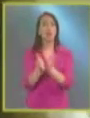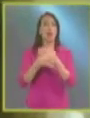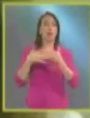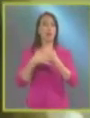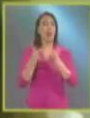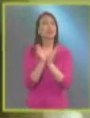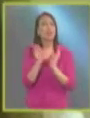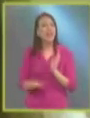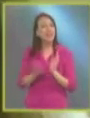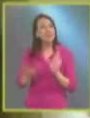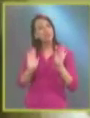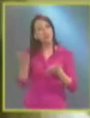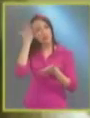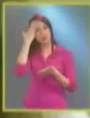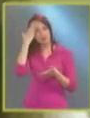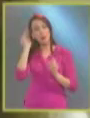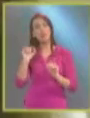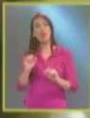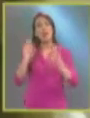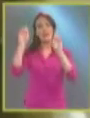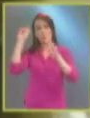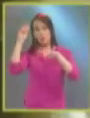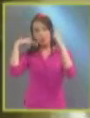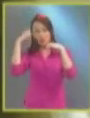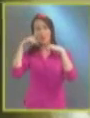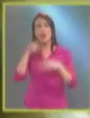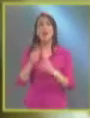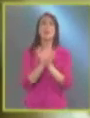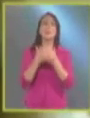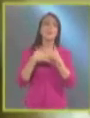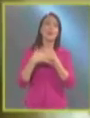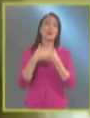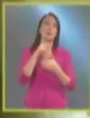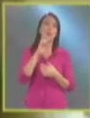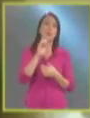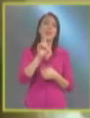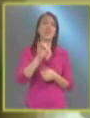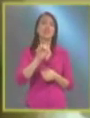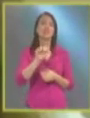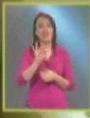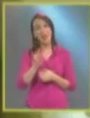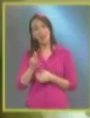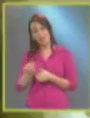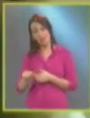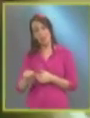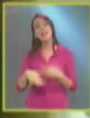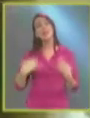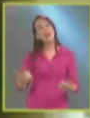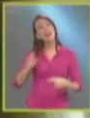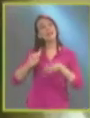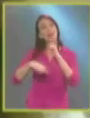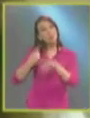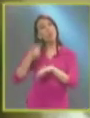conhecimento. Porque quem realiza esse exame é o pediatra, antes de dar alta hospitalar para a criança, né? E depois o